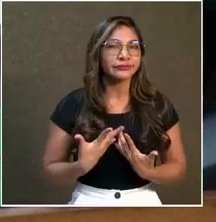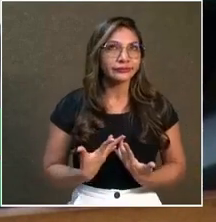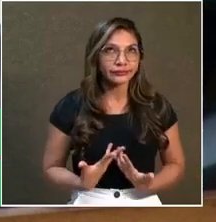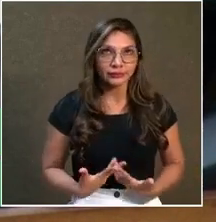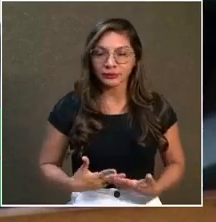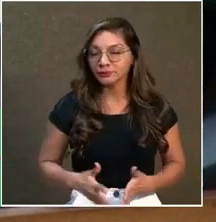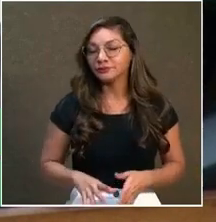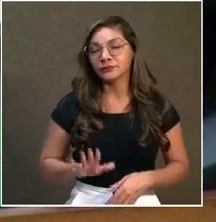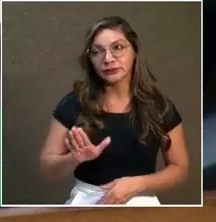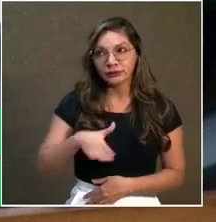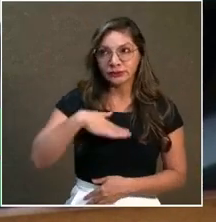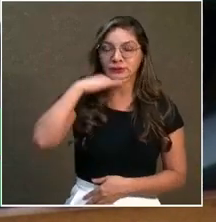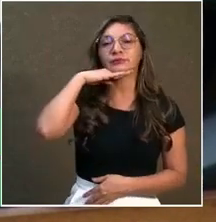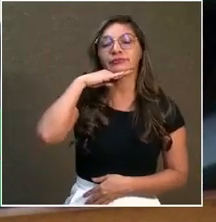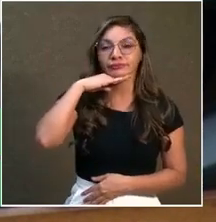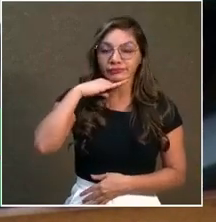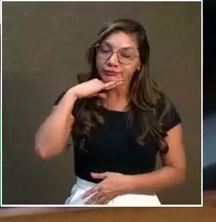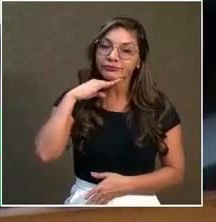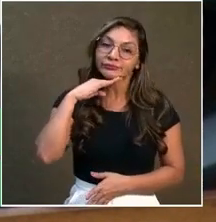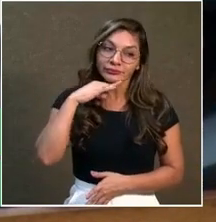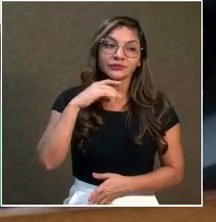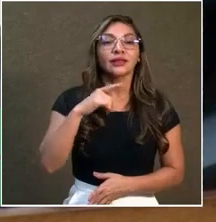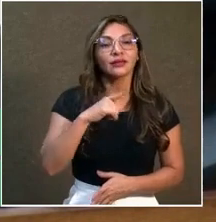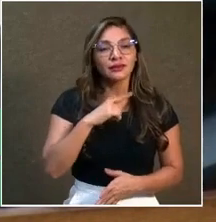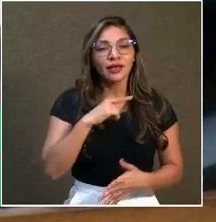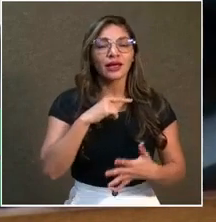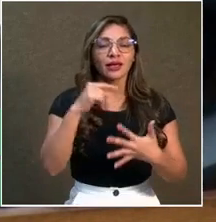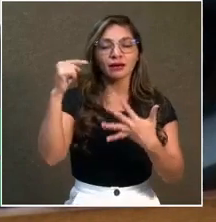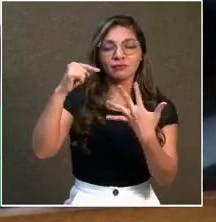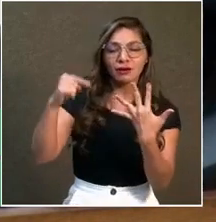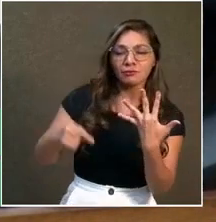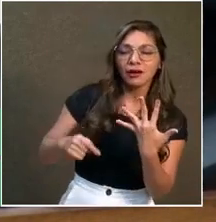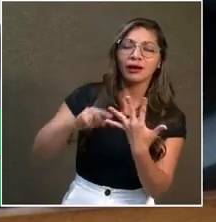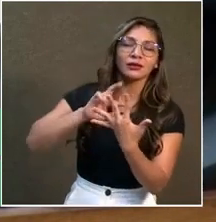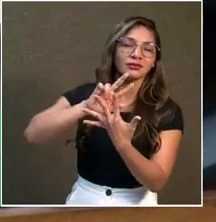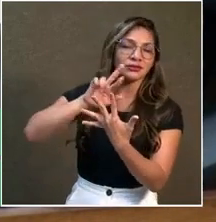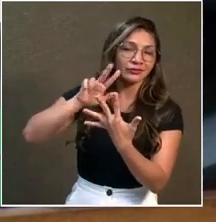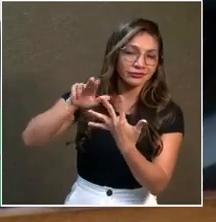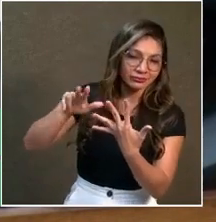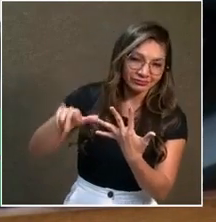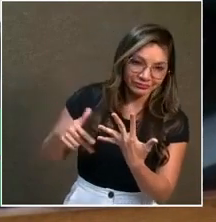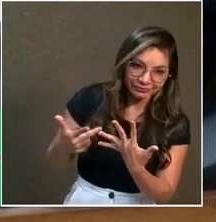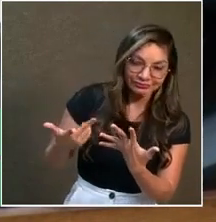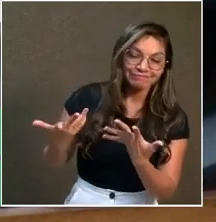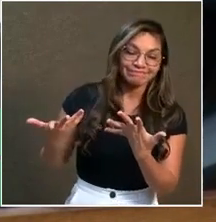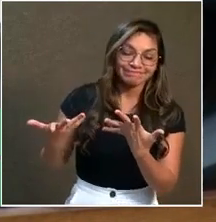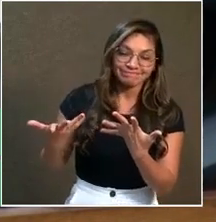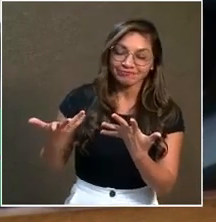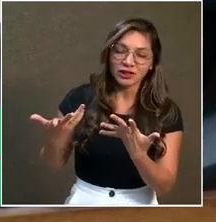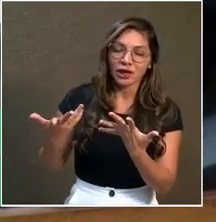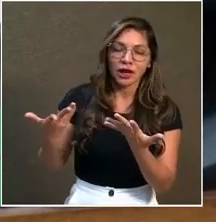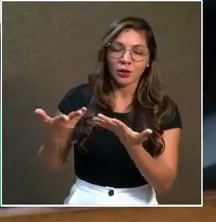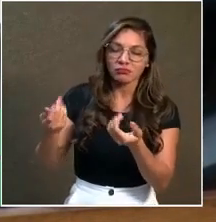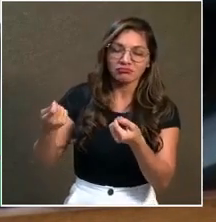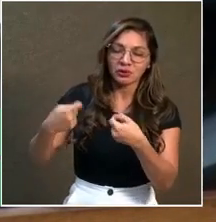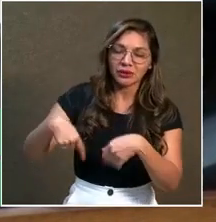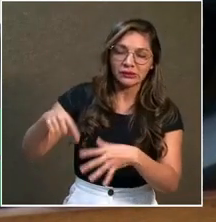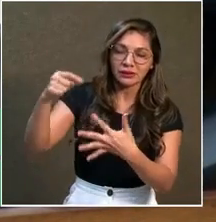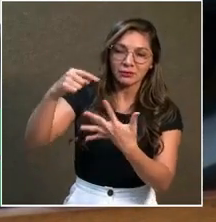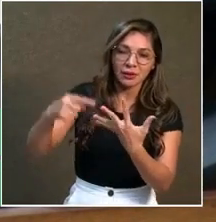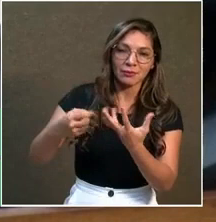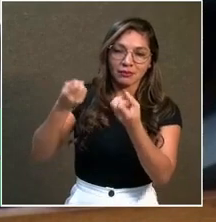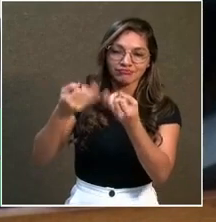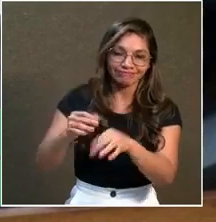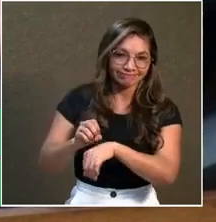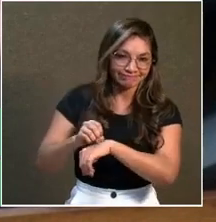desgastante, né? Existem também outras implicações, enfim, que não convém aqui ficar enumerando, mas